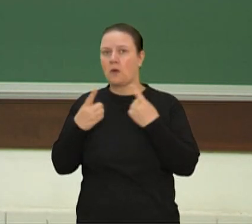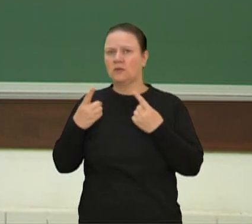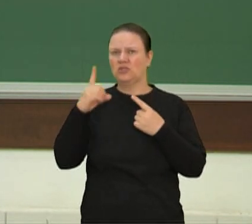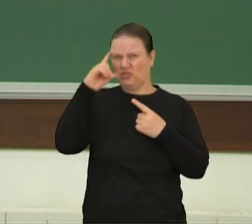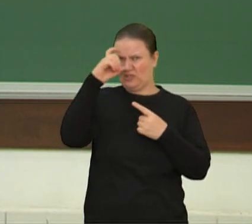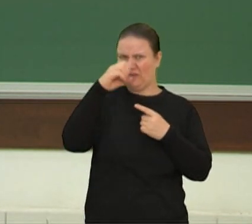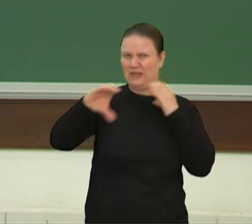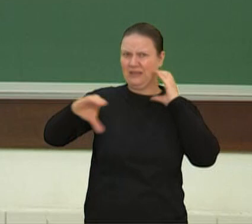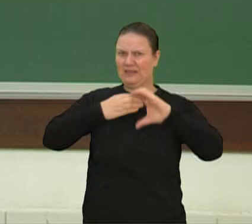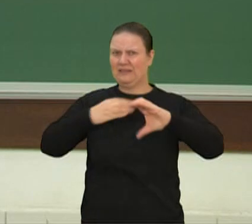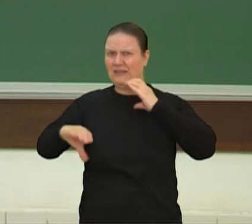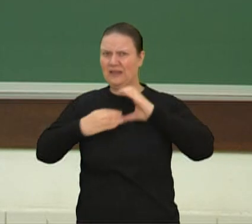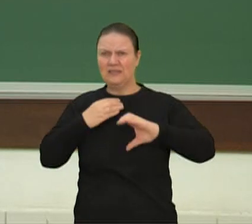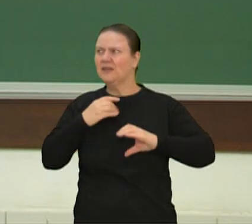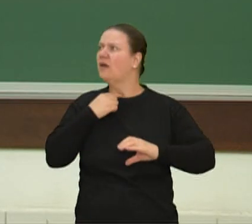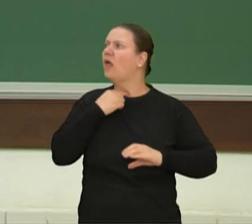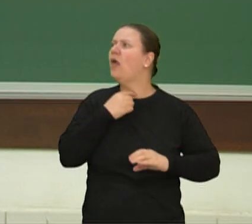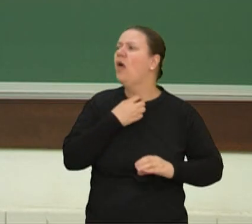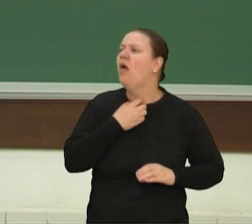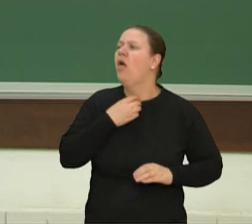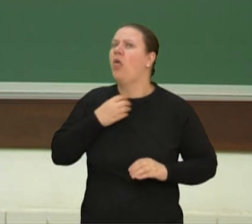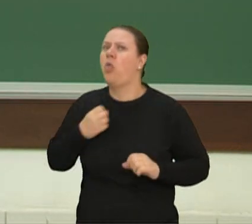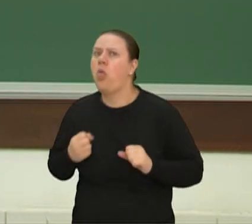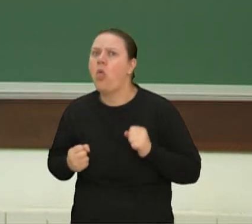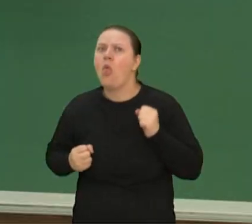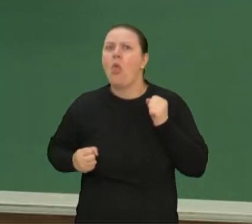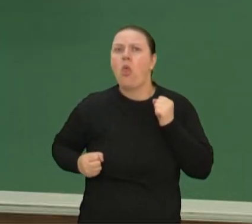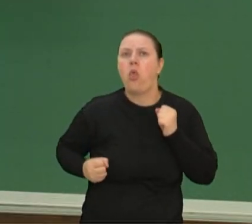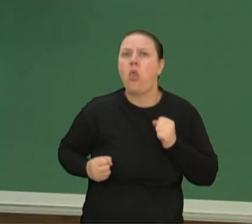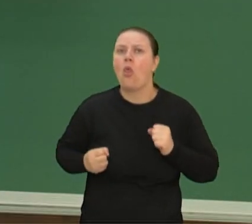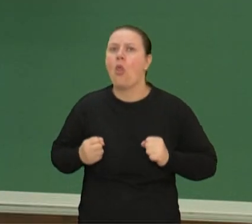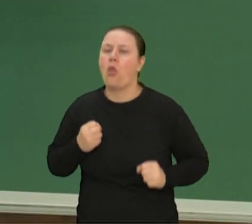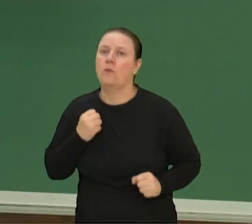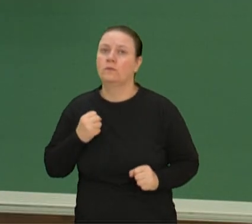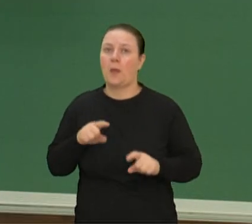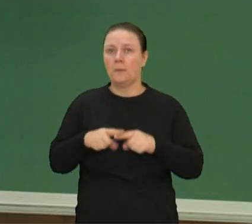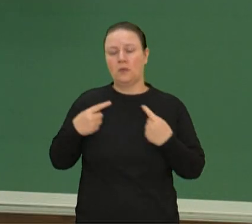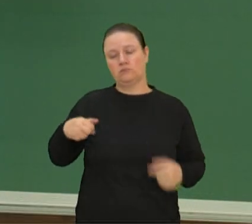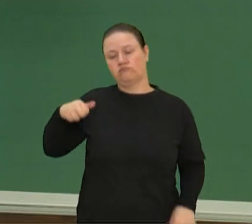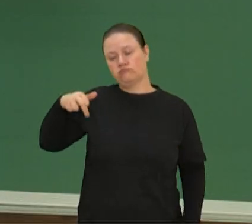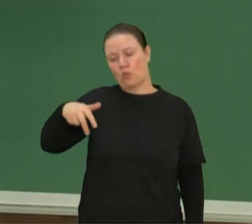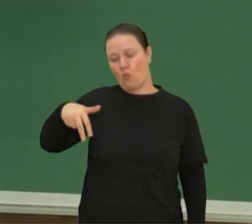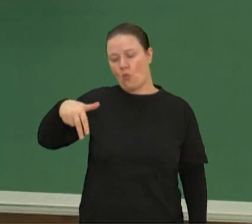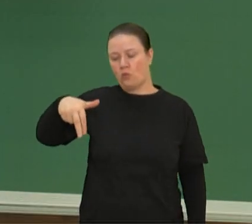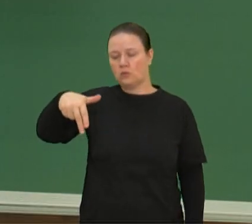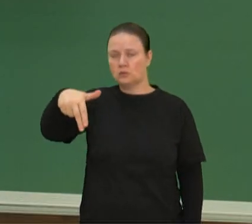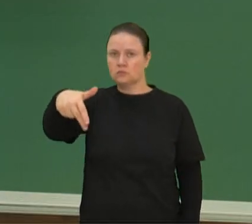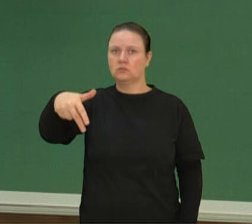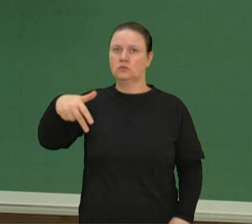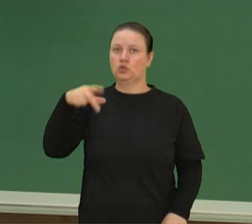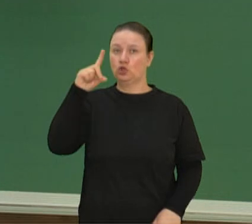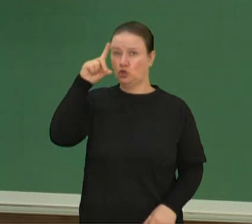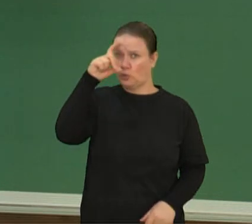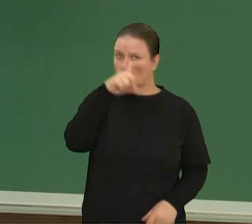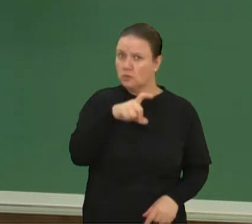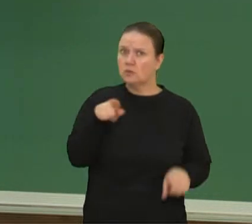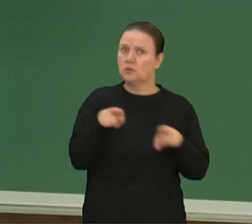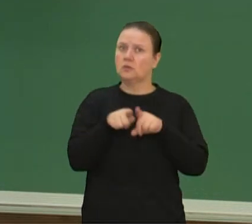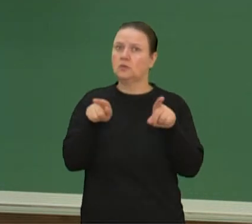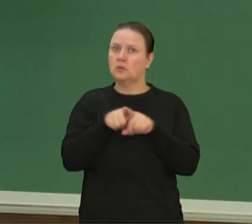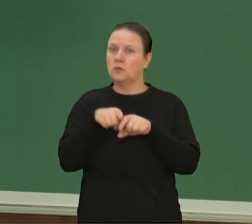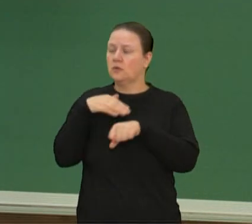então significa que eu estou numa intensidade moderada. Agora, se eu estou caminhando e eu tenho dificuldade, inclusive